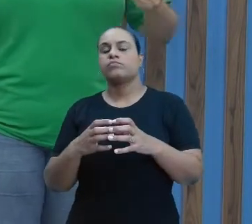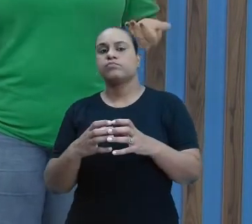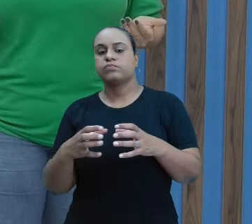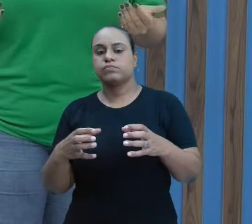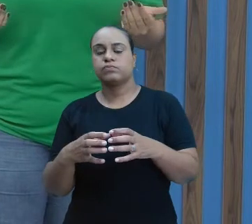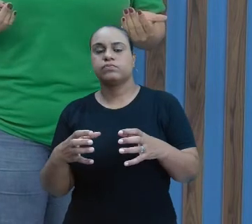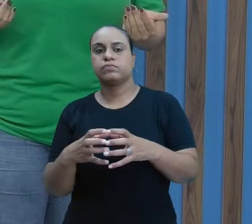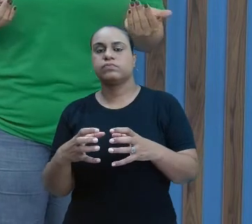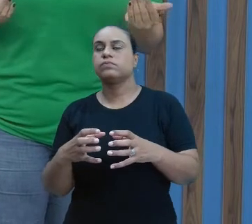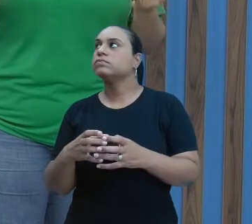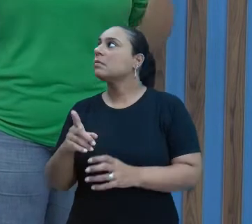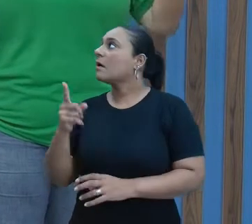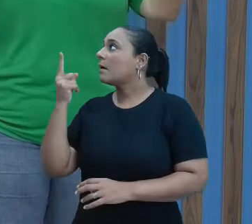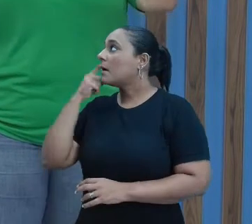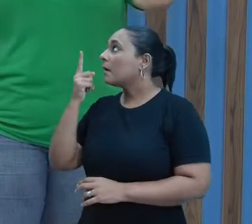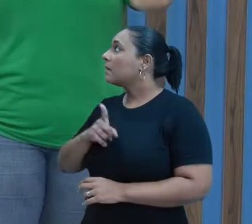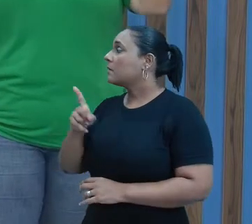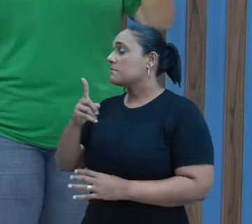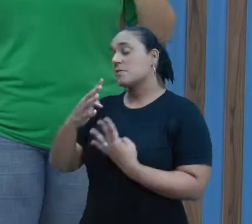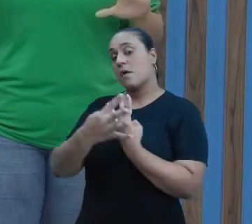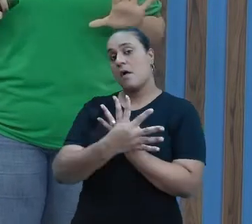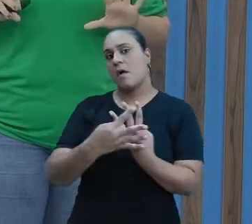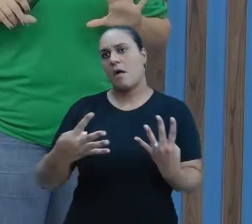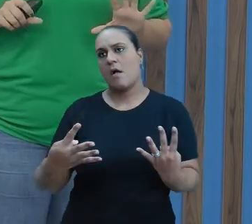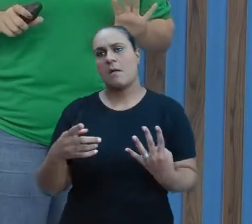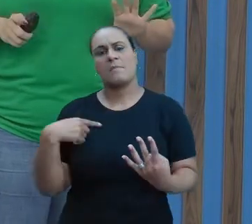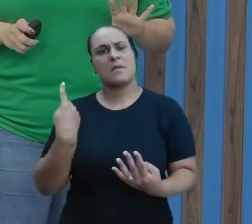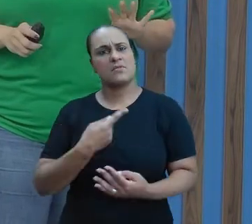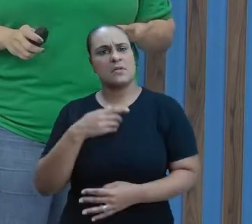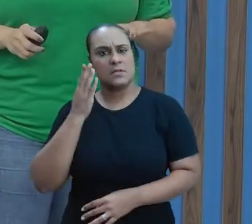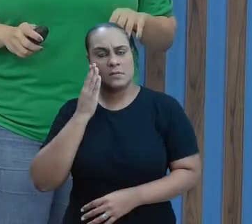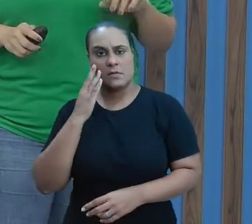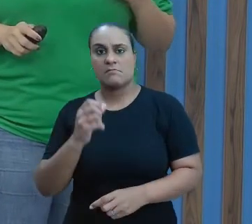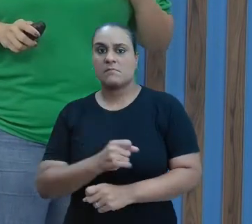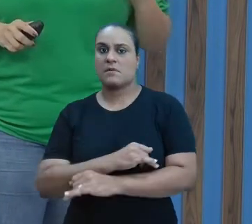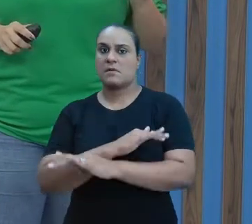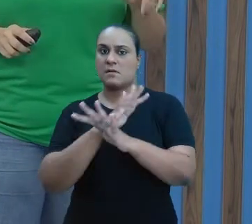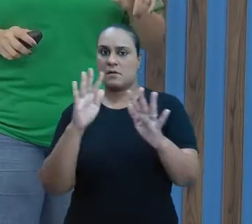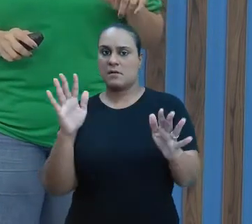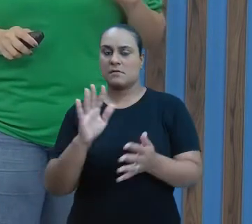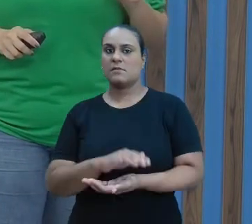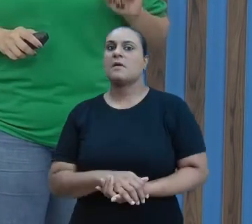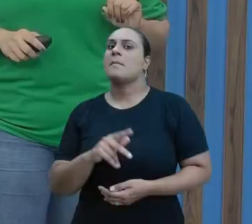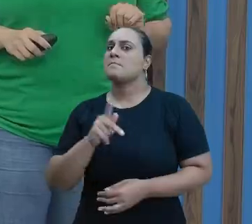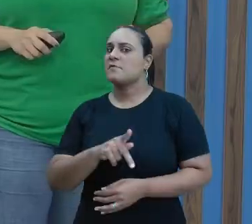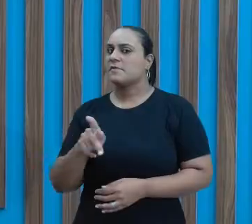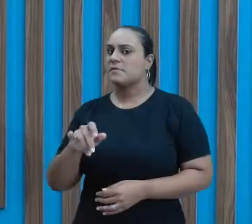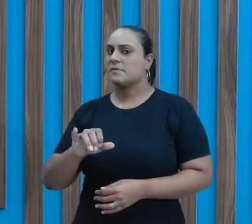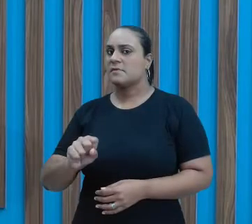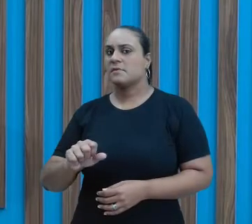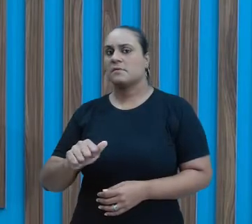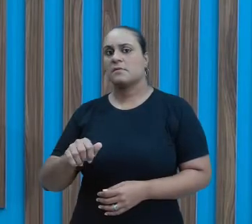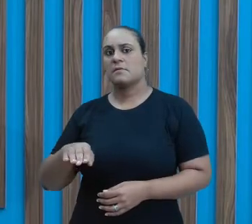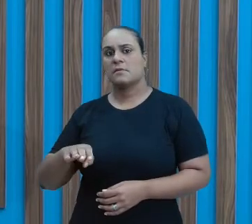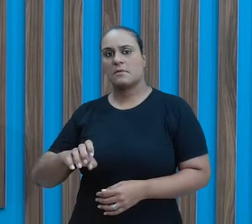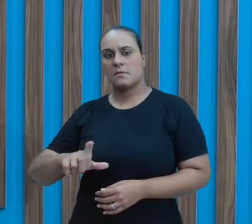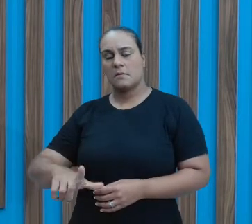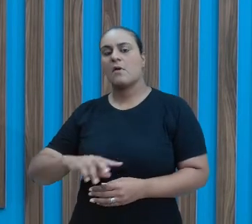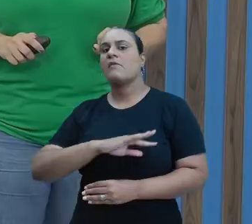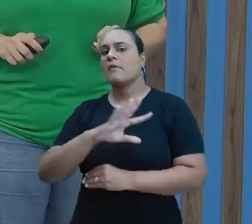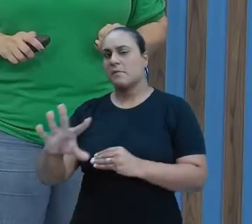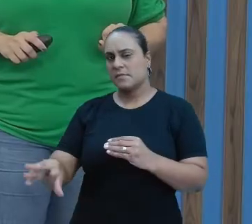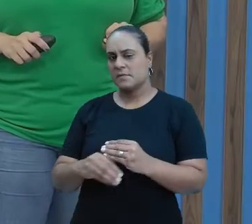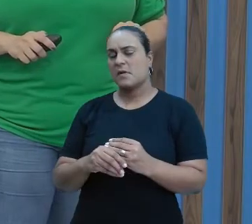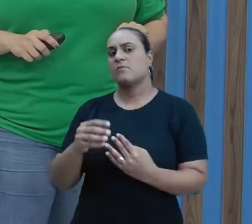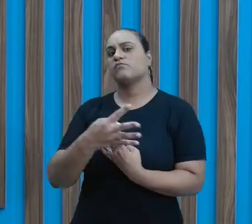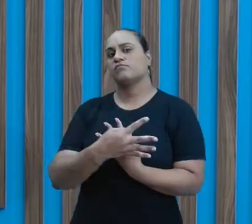ó, na nossa frente, para a gente já entender aquilo lá, tá? Então, professora Isabel já vai comentar um pouquinho sobre a tabela periódica para a gente,